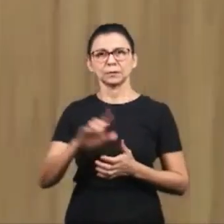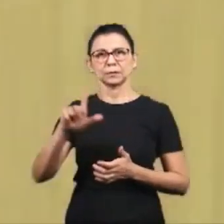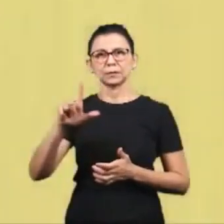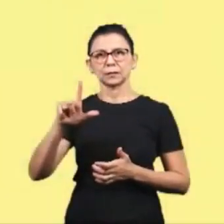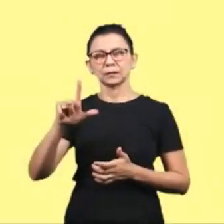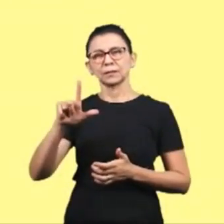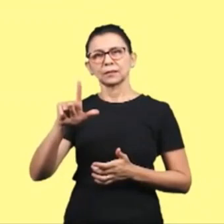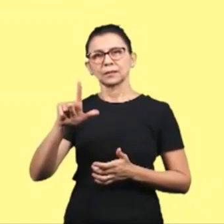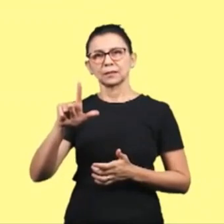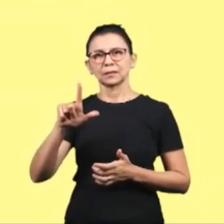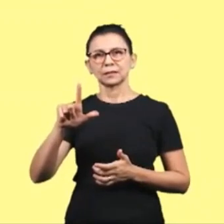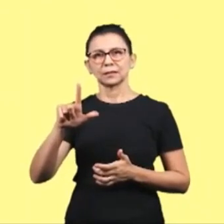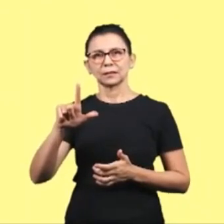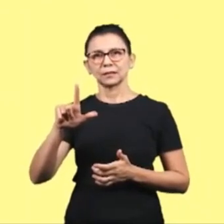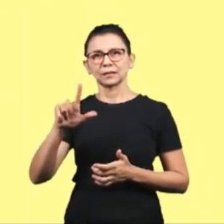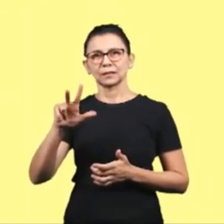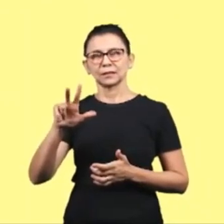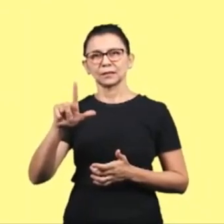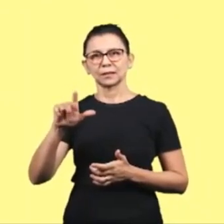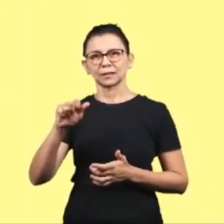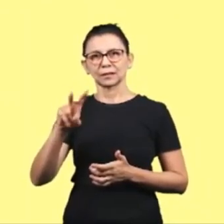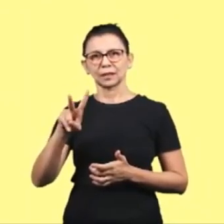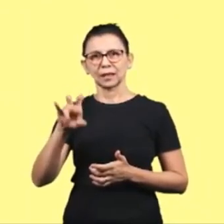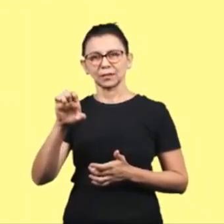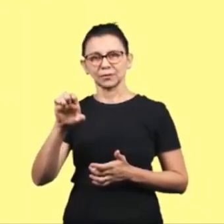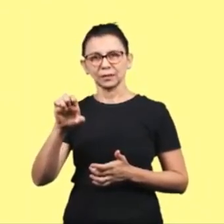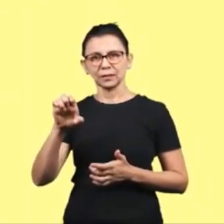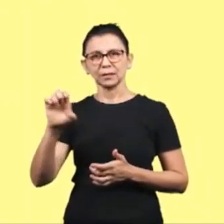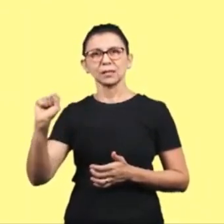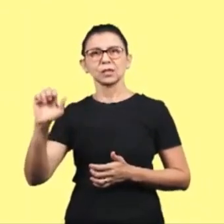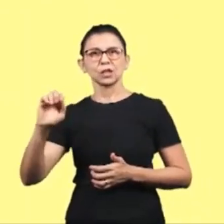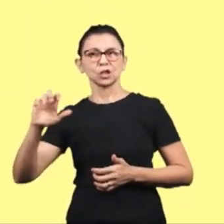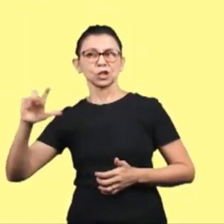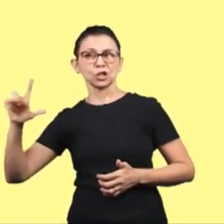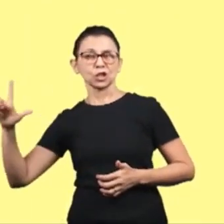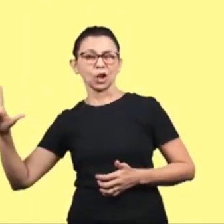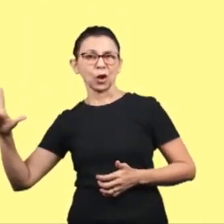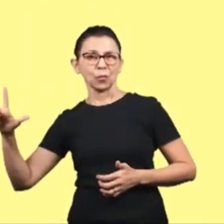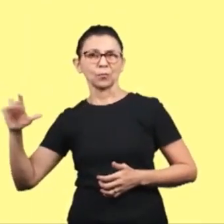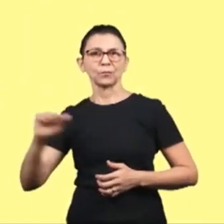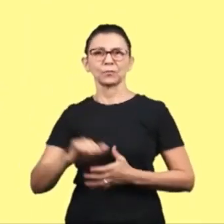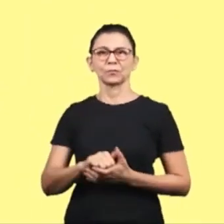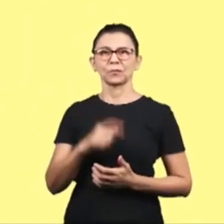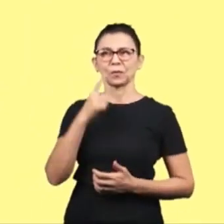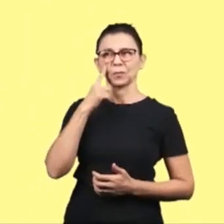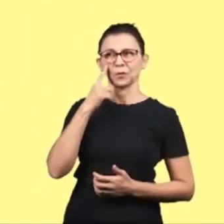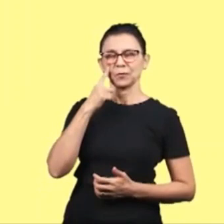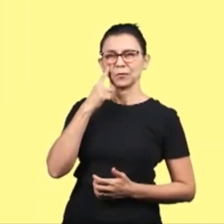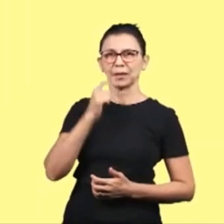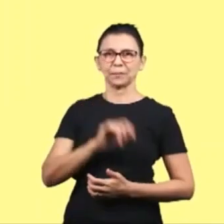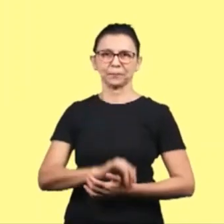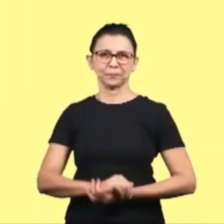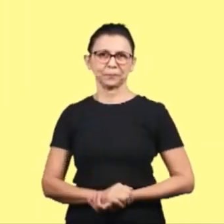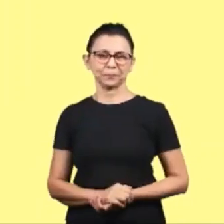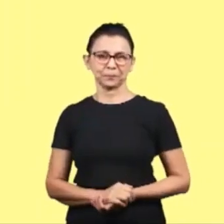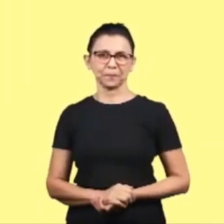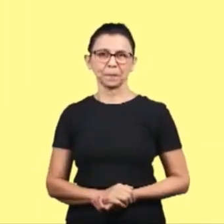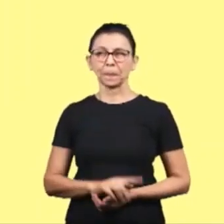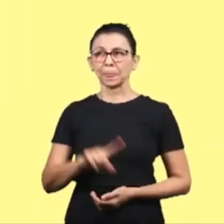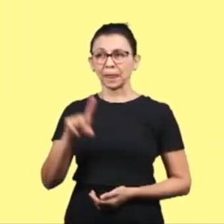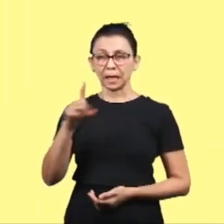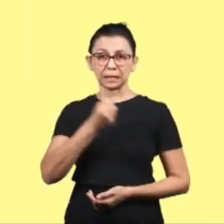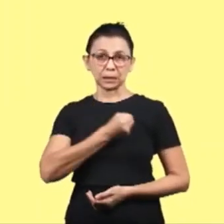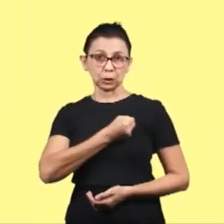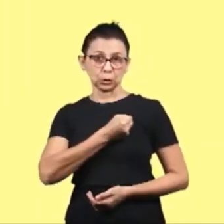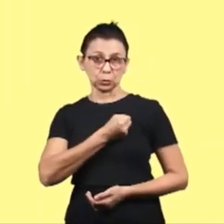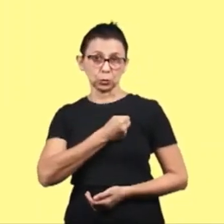sol. É um sinal que nós colocamos no início da pauta para dar nome às notas. E este